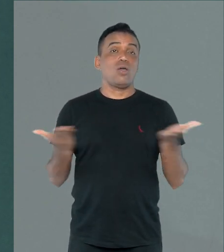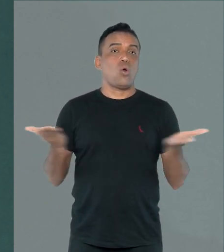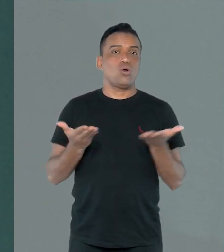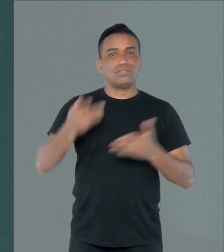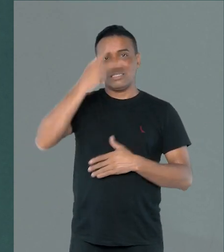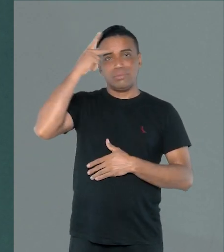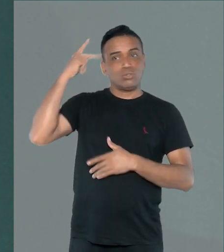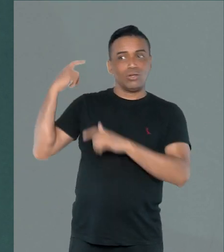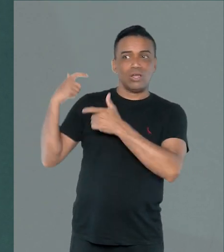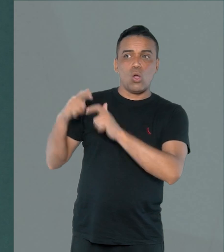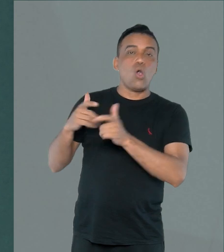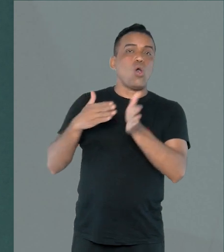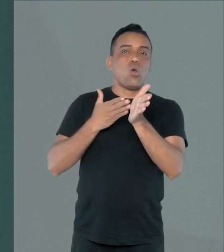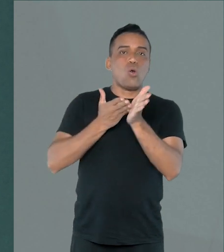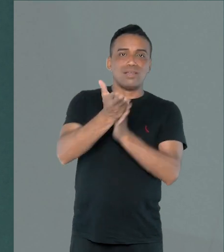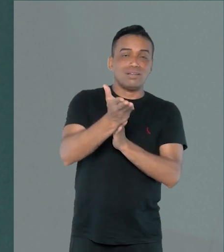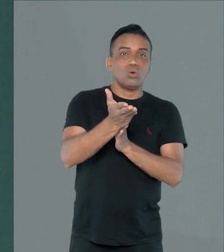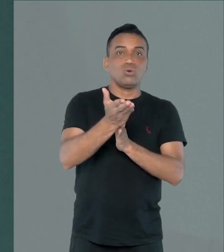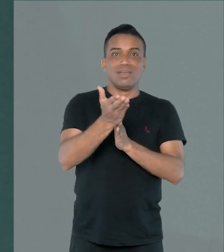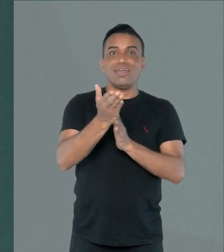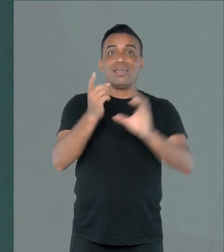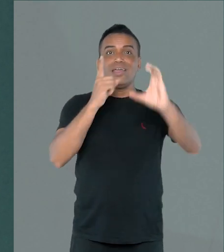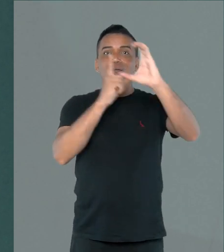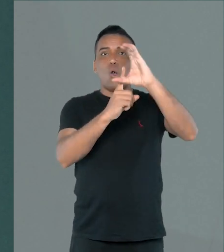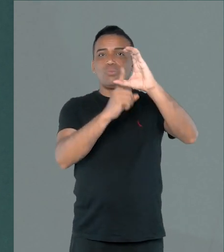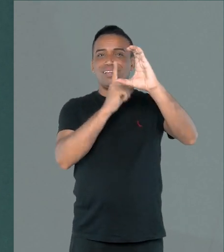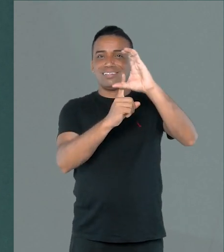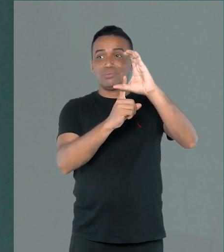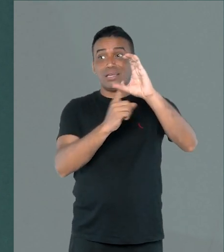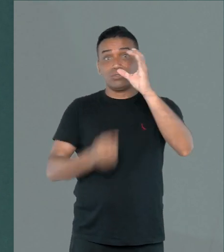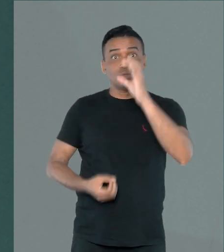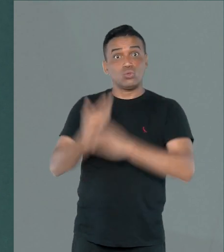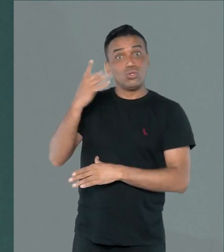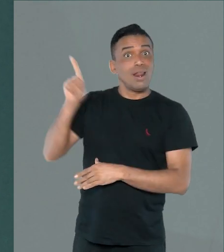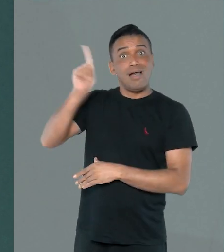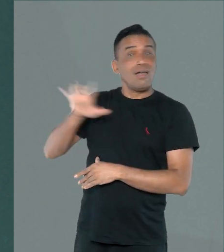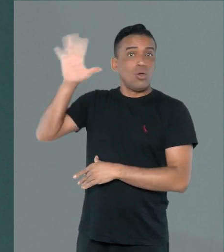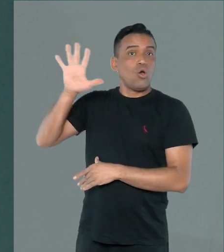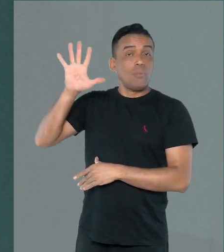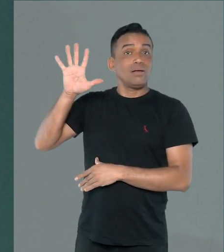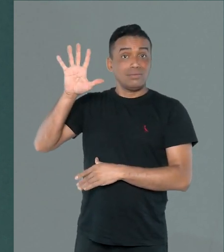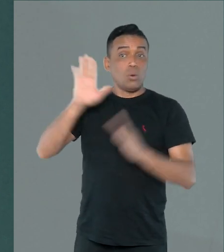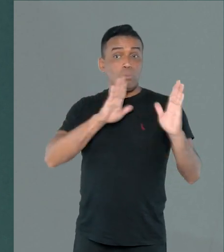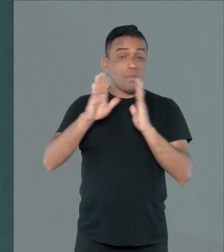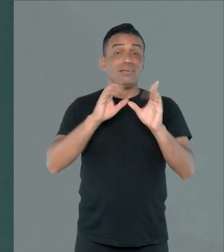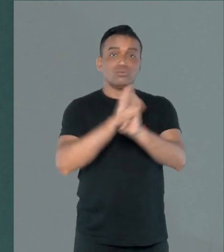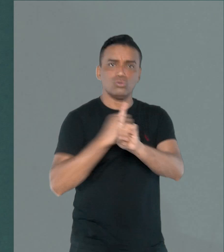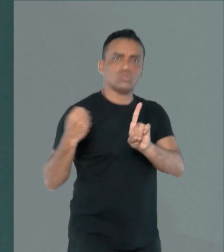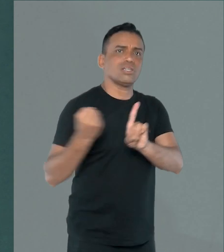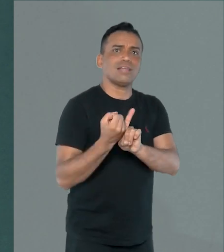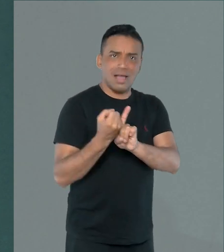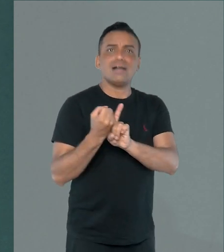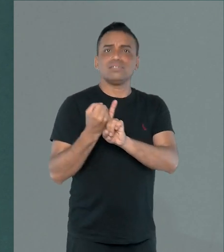nasce lá. Nesse momento, você tem uma sociedade cindida, exatamente como aqui no Brasil hoje. É interessante como a história